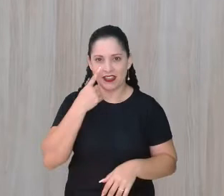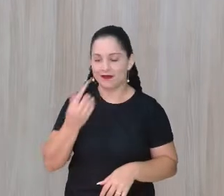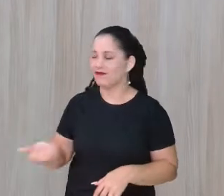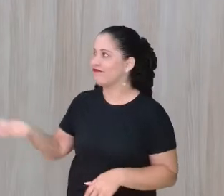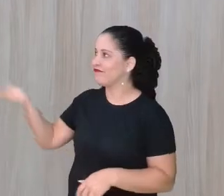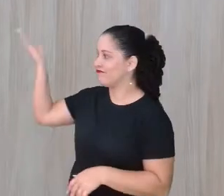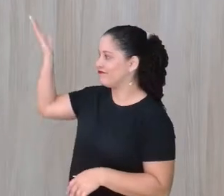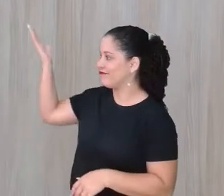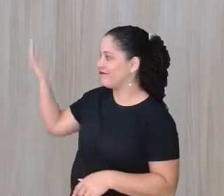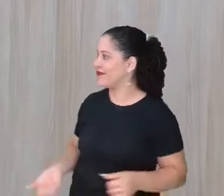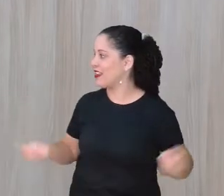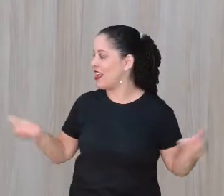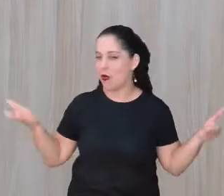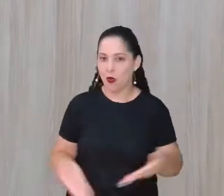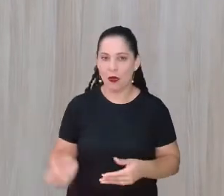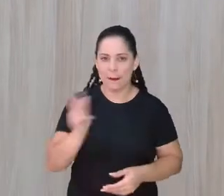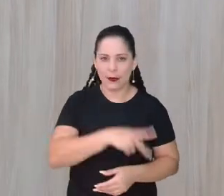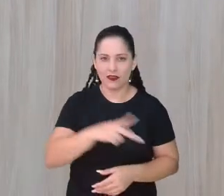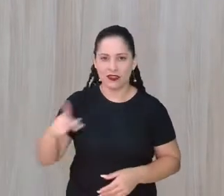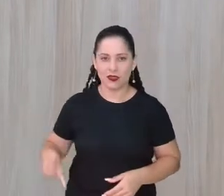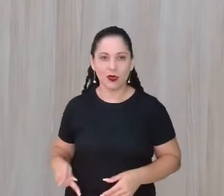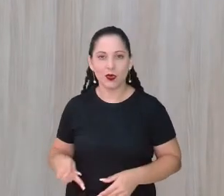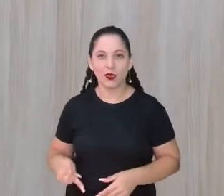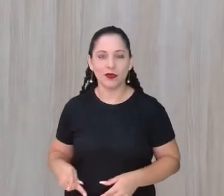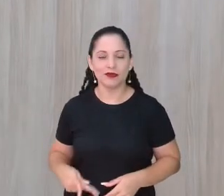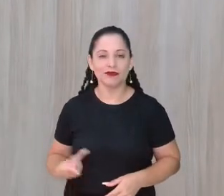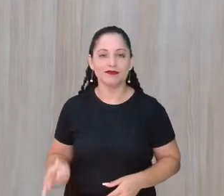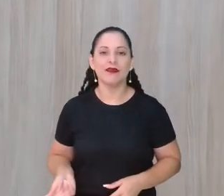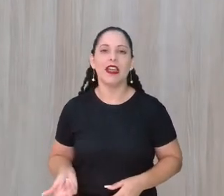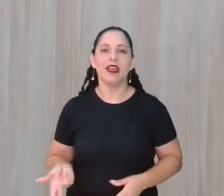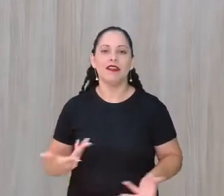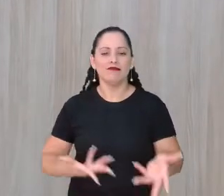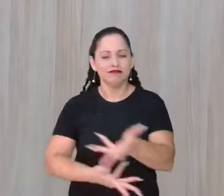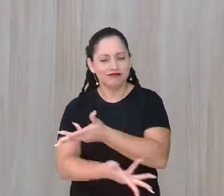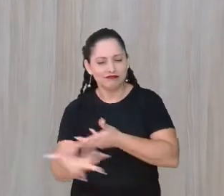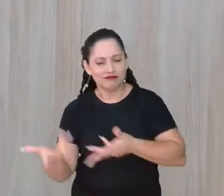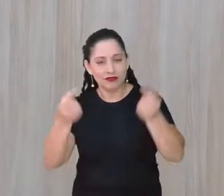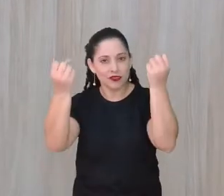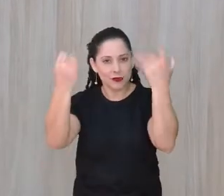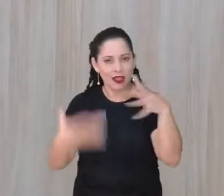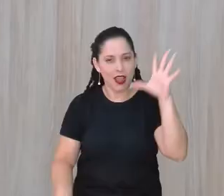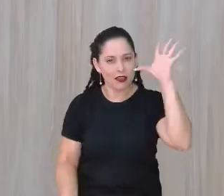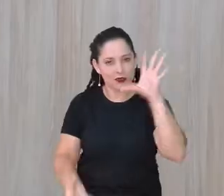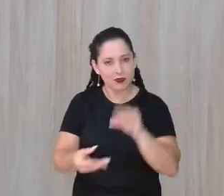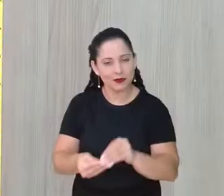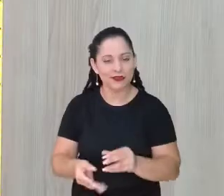agora a palavra para o professor Luciano para ele dar suas considerações finais.